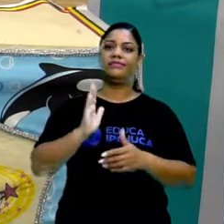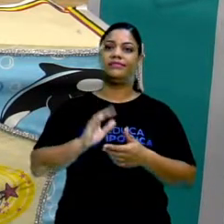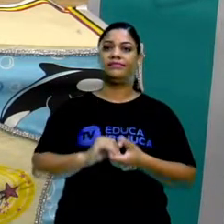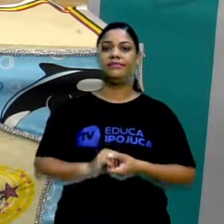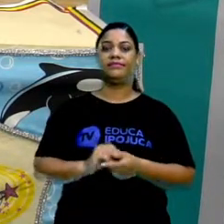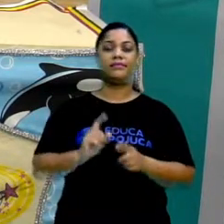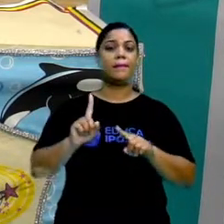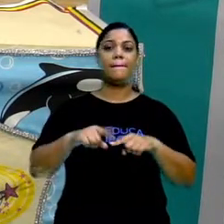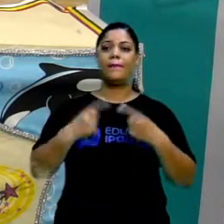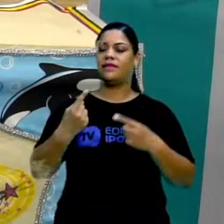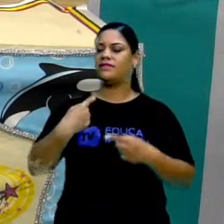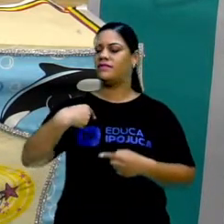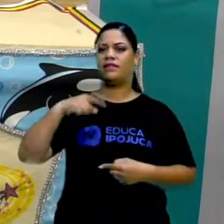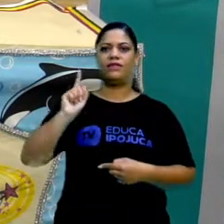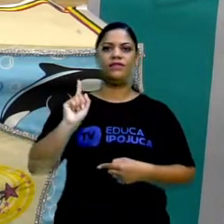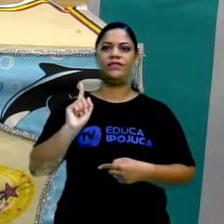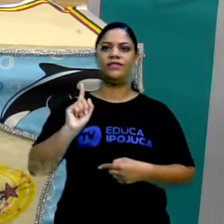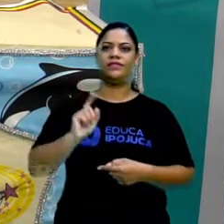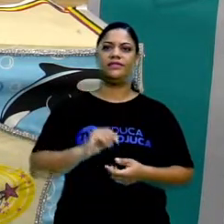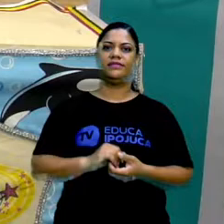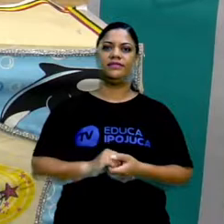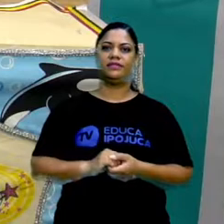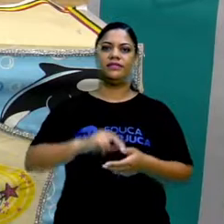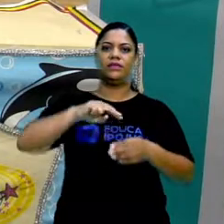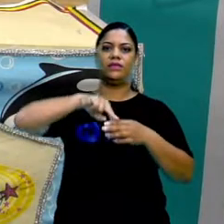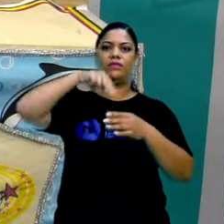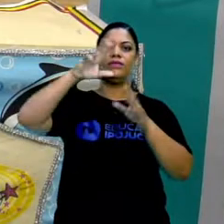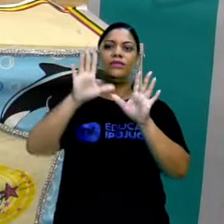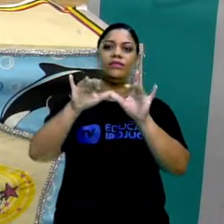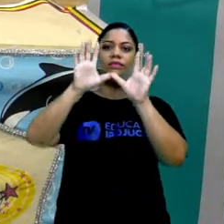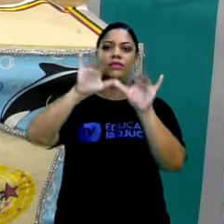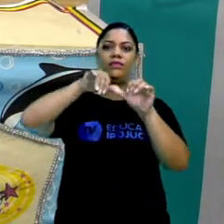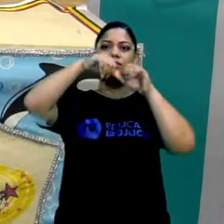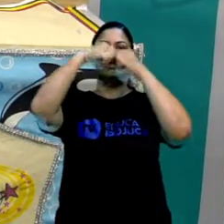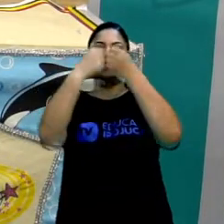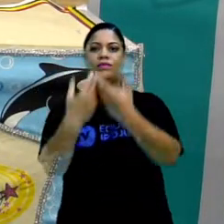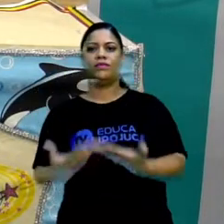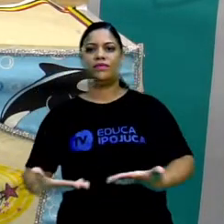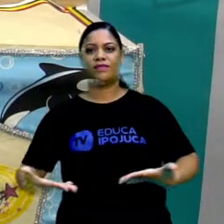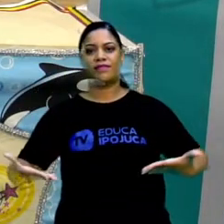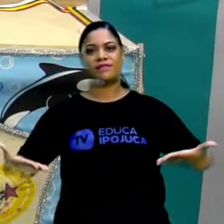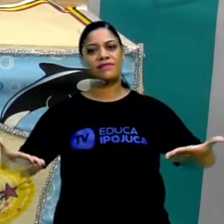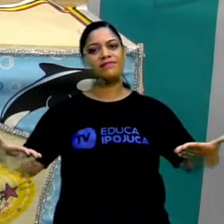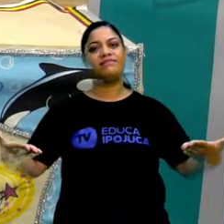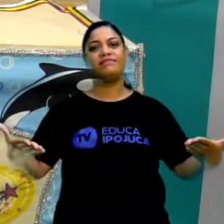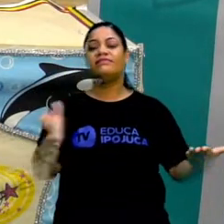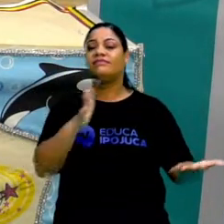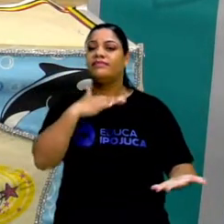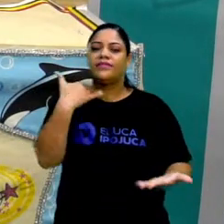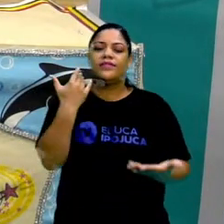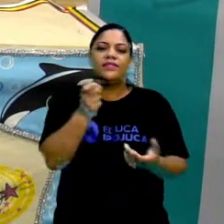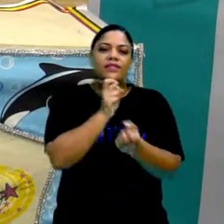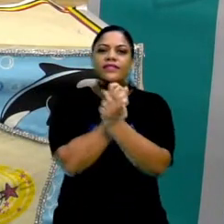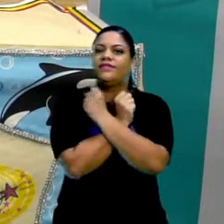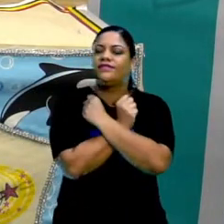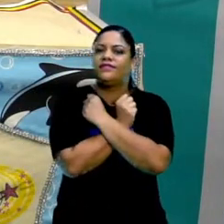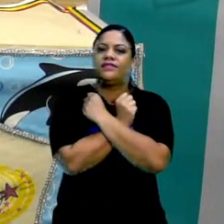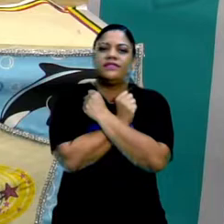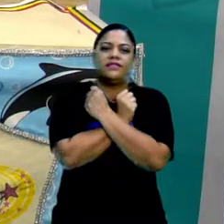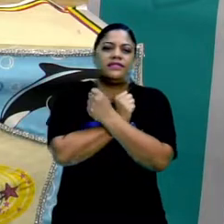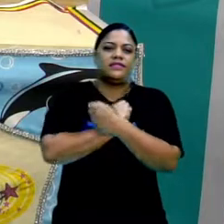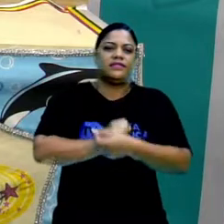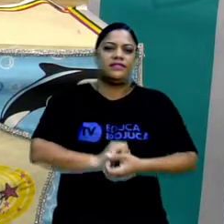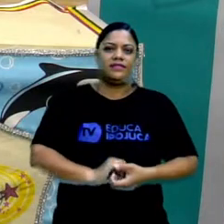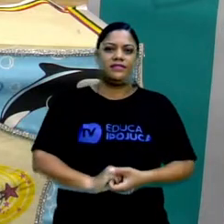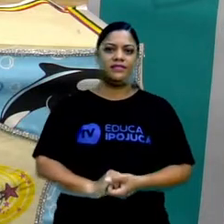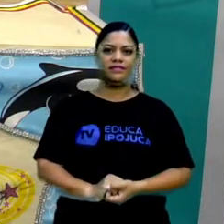que já ia embora. Mas ela não foi embora. Ela simplesmente caiu, ó, Morta. Ela morreu de frio. Ela